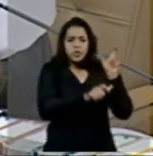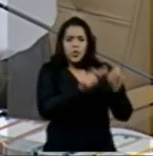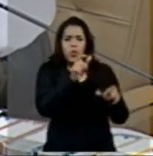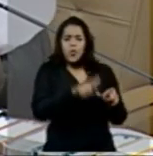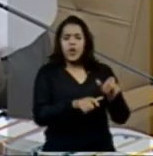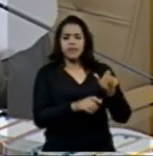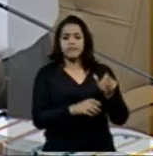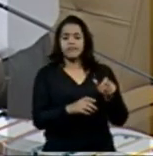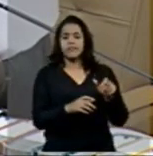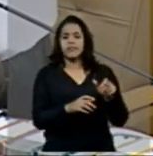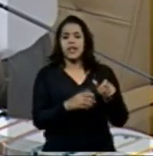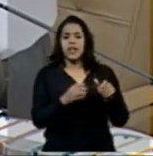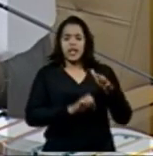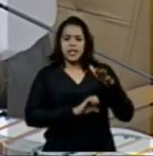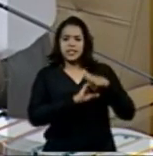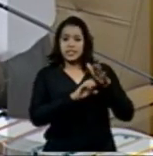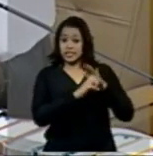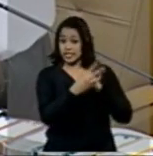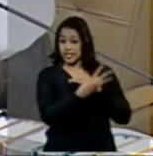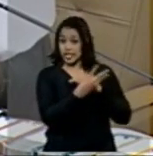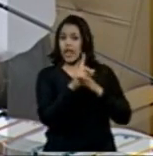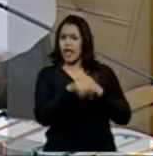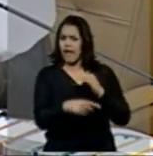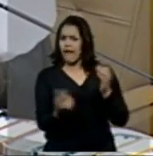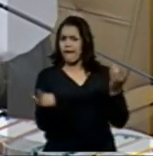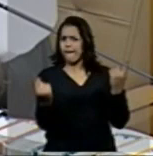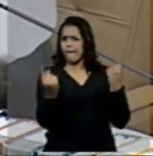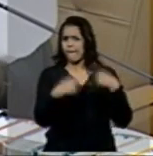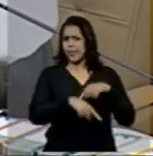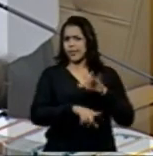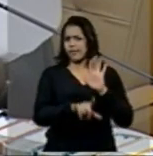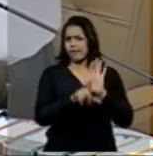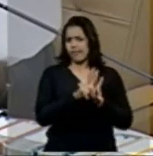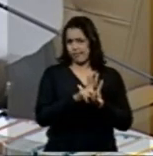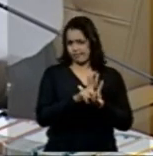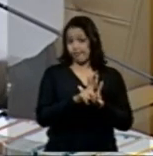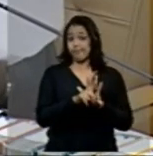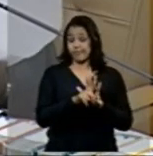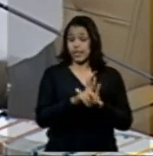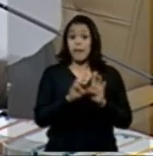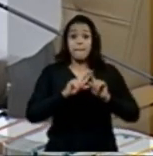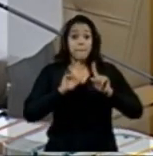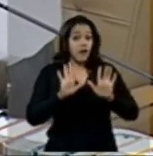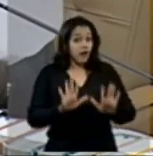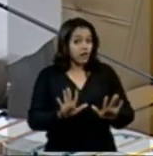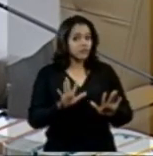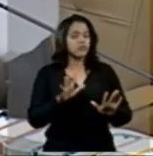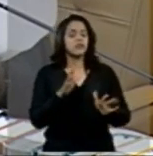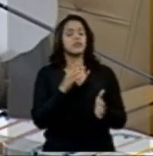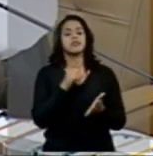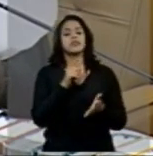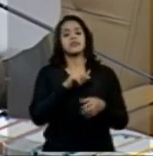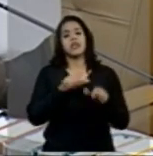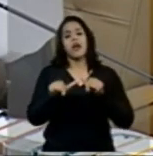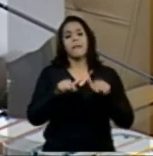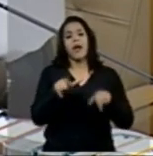interposta é ilegal, formando-se o vínculo diretamente com o tomador dos serviços, salvo no caso de trabalho temporário,